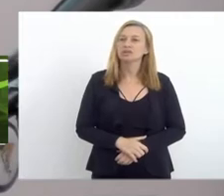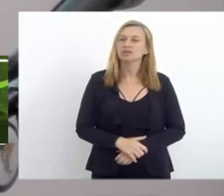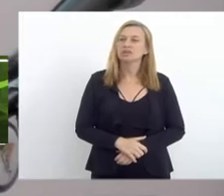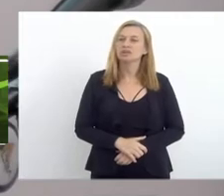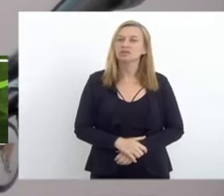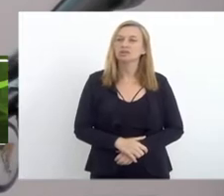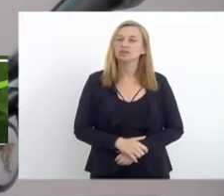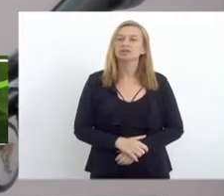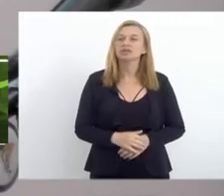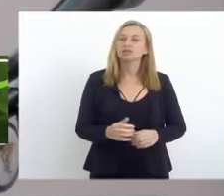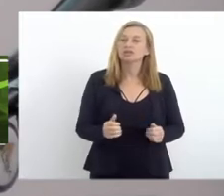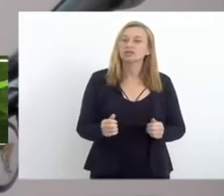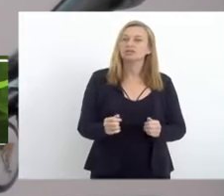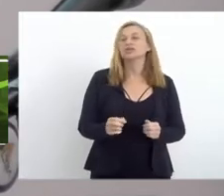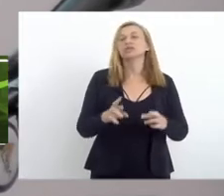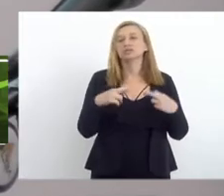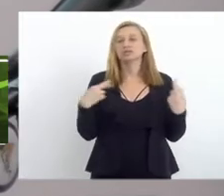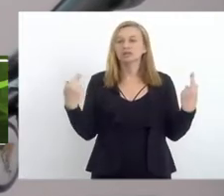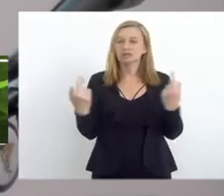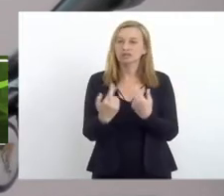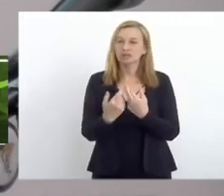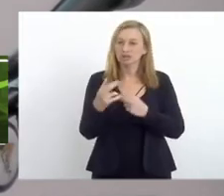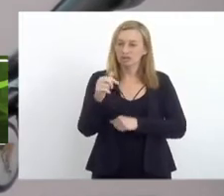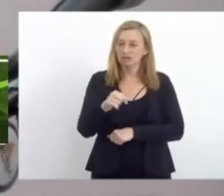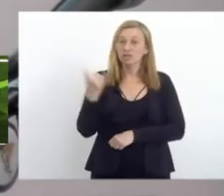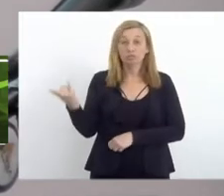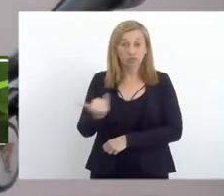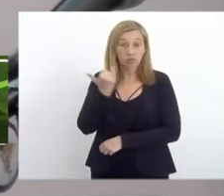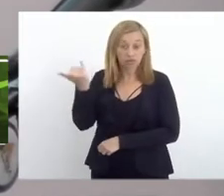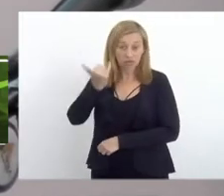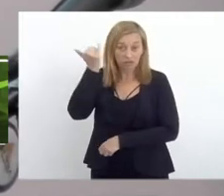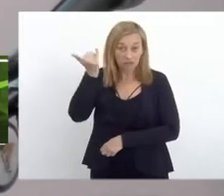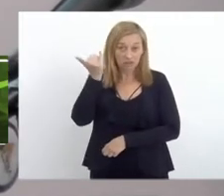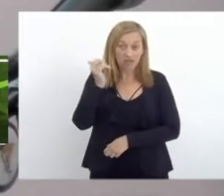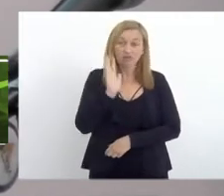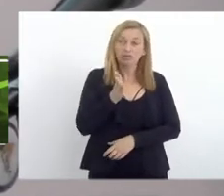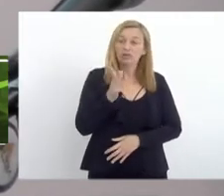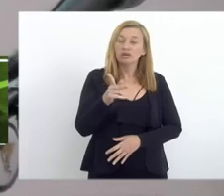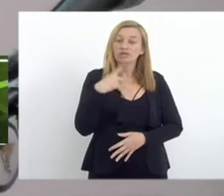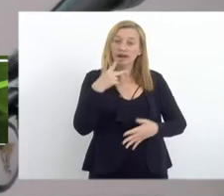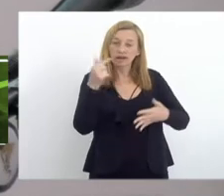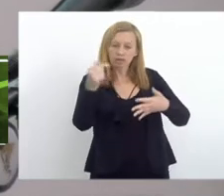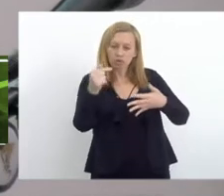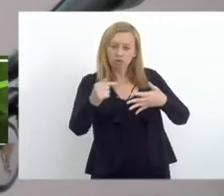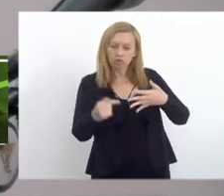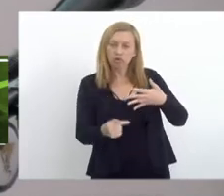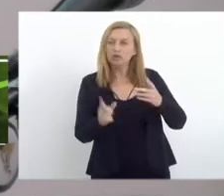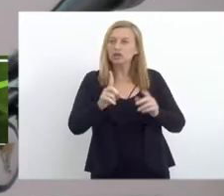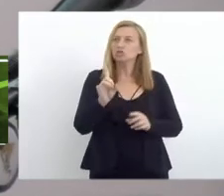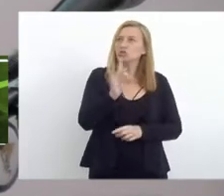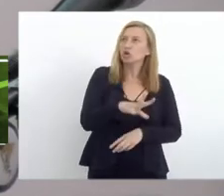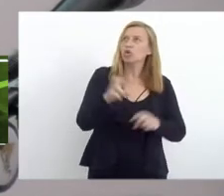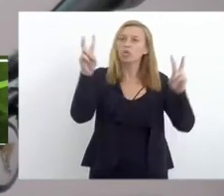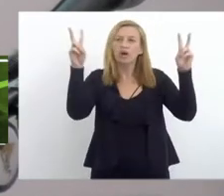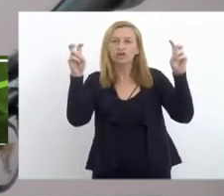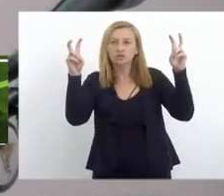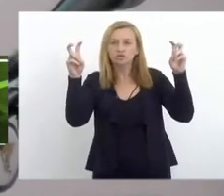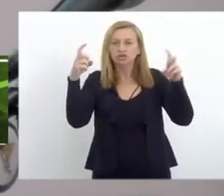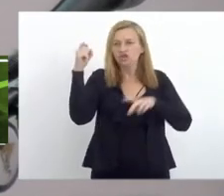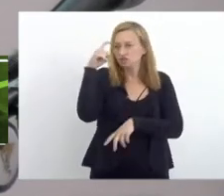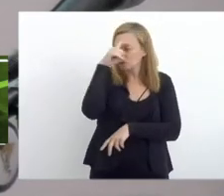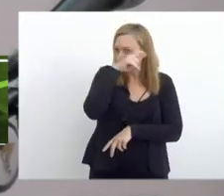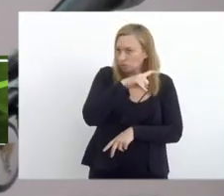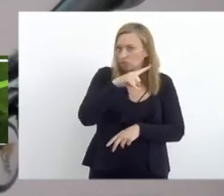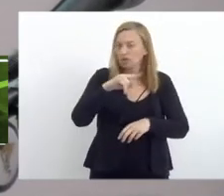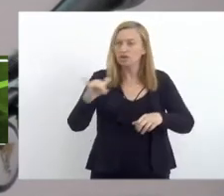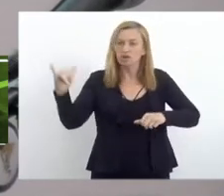estão participando desta reunião importantíssima, como foi pontuado, não apenas a questão das dificuldades